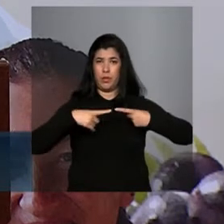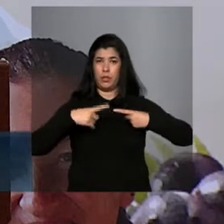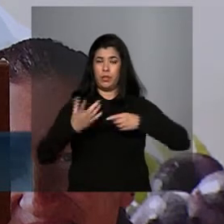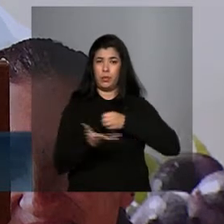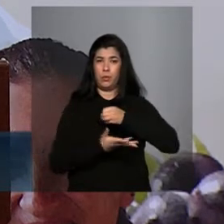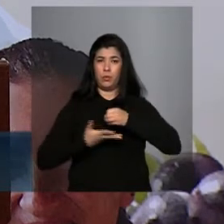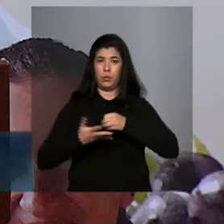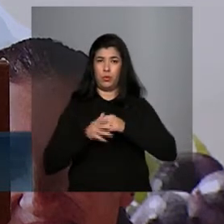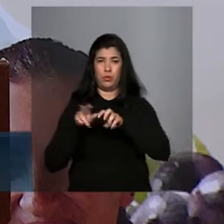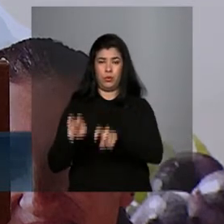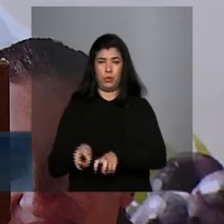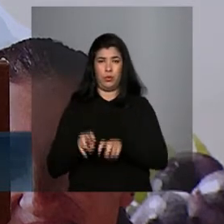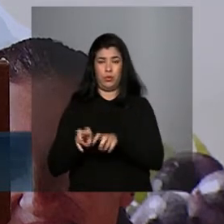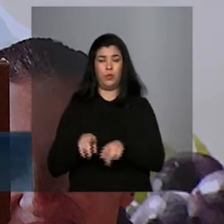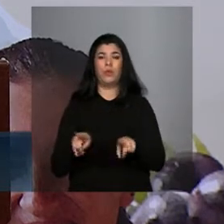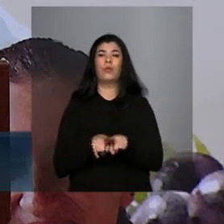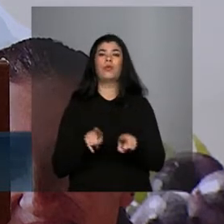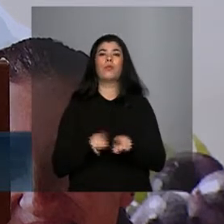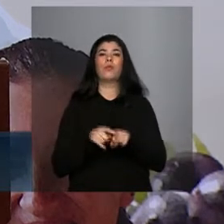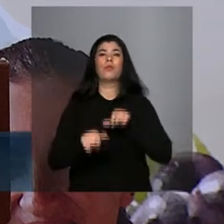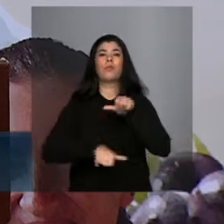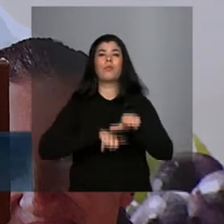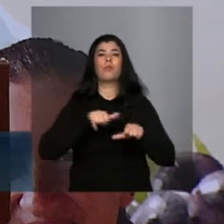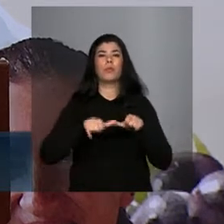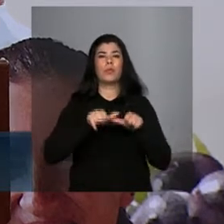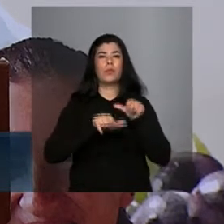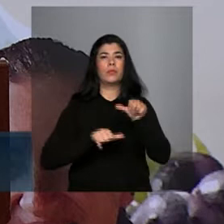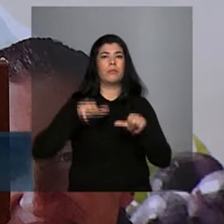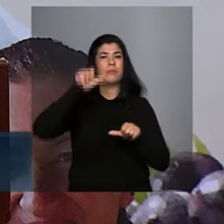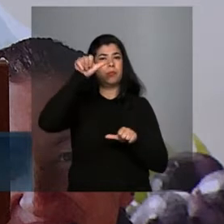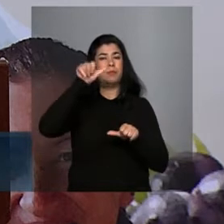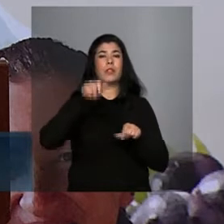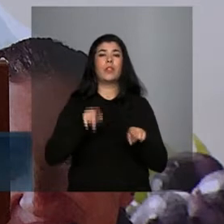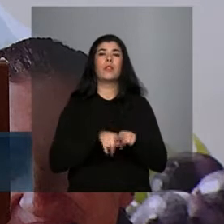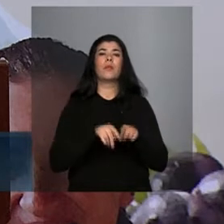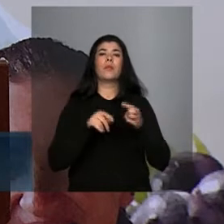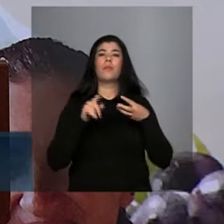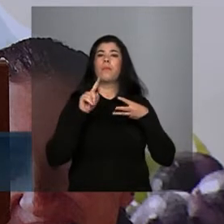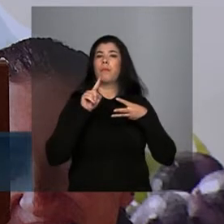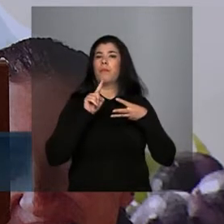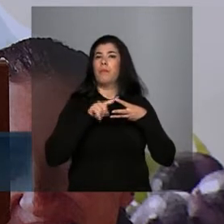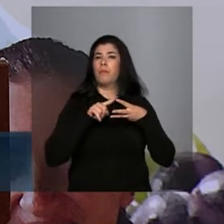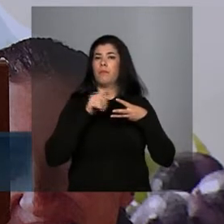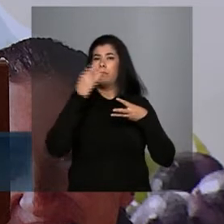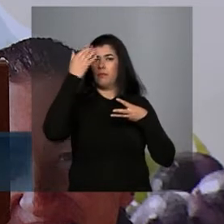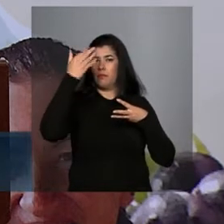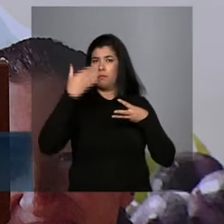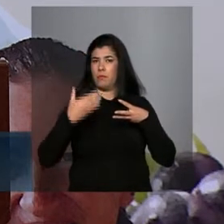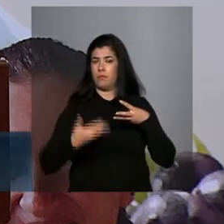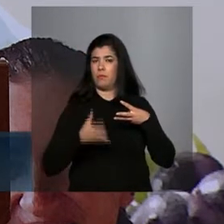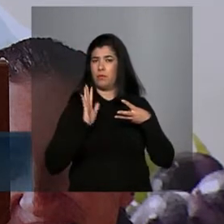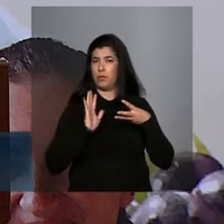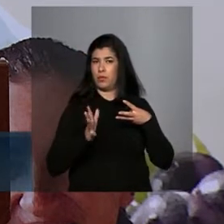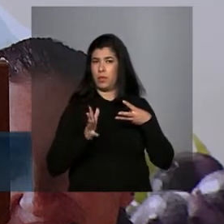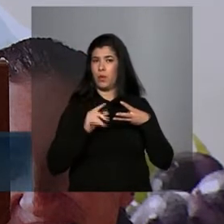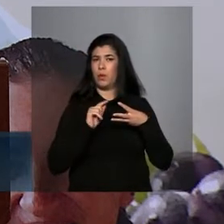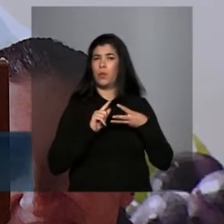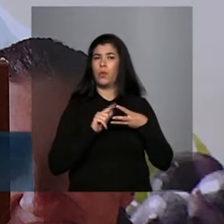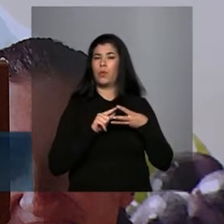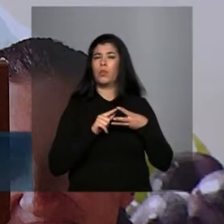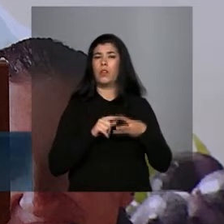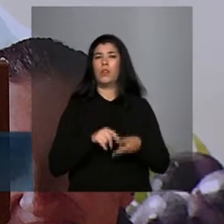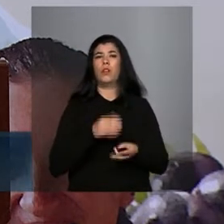a mudança do seu patamar. Em primeiro lugar, essas que nós já falamos, o financiamento